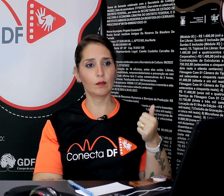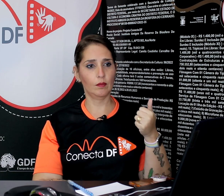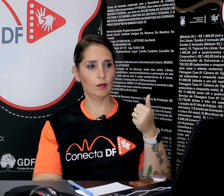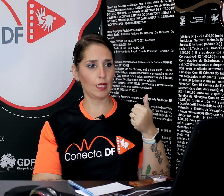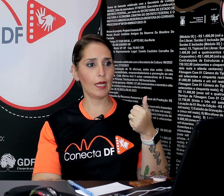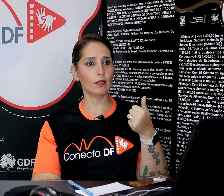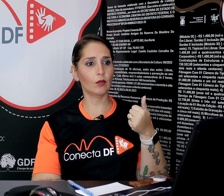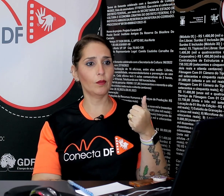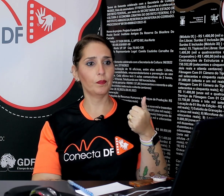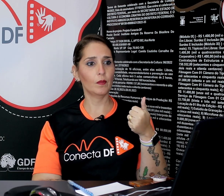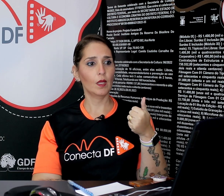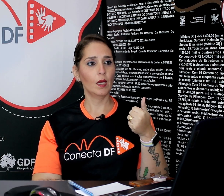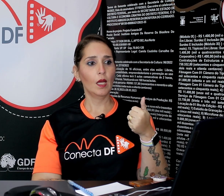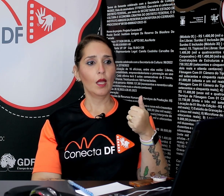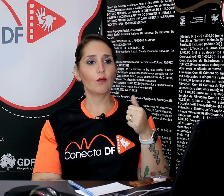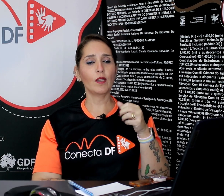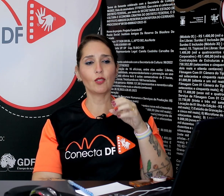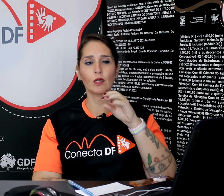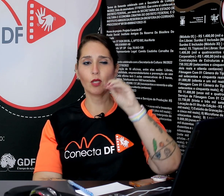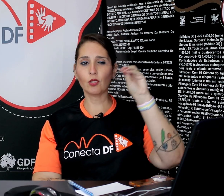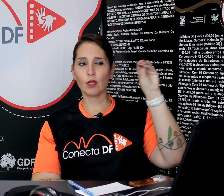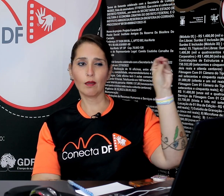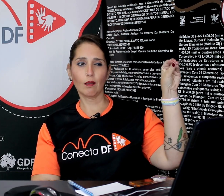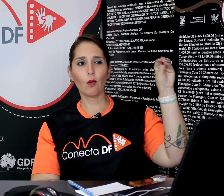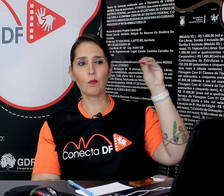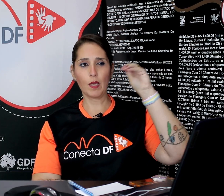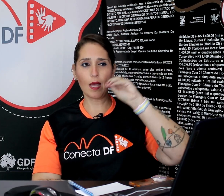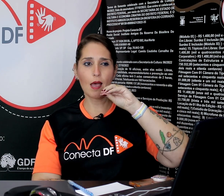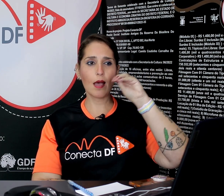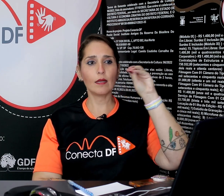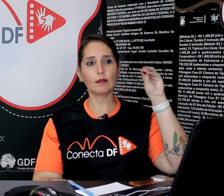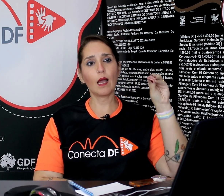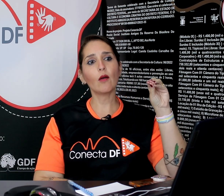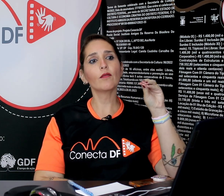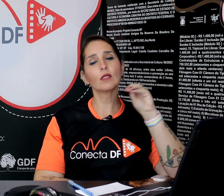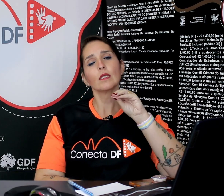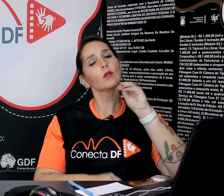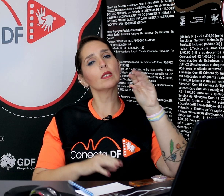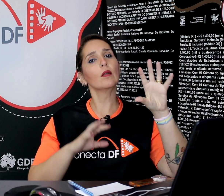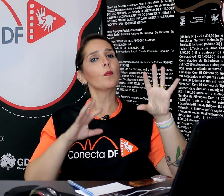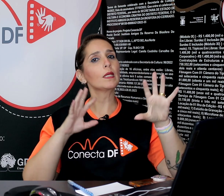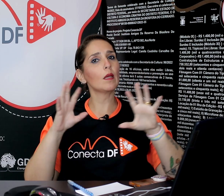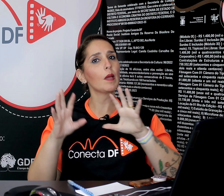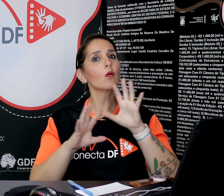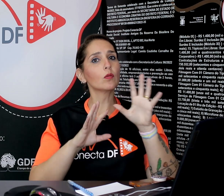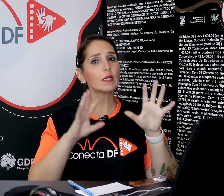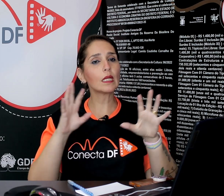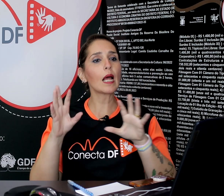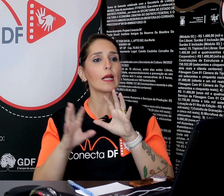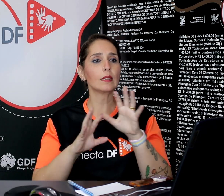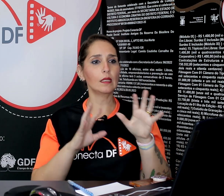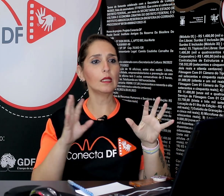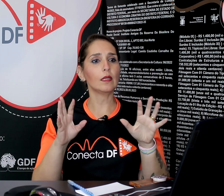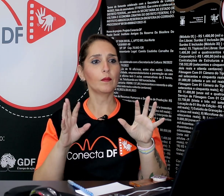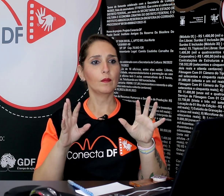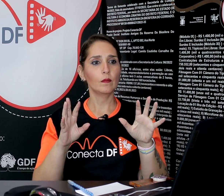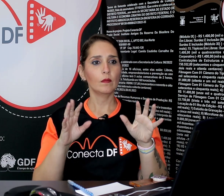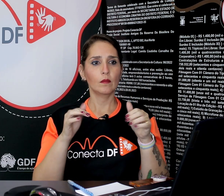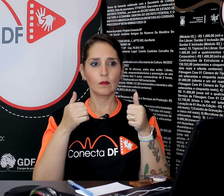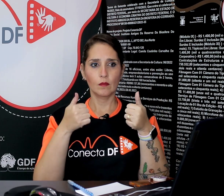bilíngue, certo? Eu vi que tinha gente tentando copiar e tal, e vocês conseguiram perceber alguns sinais